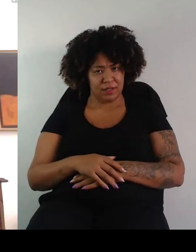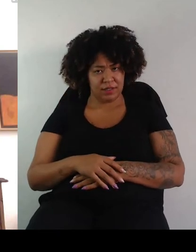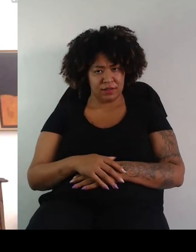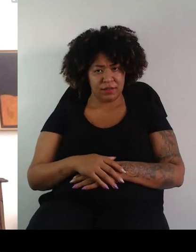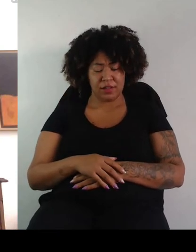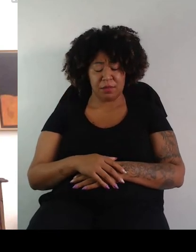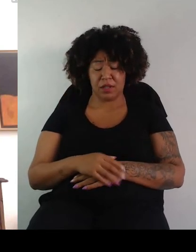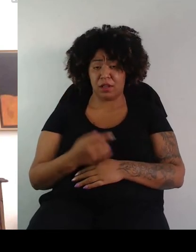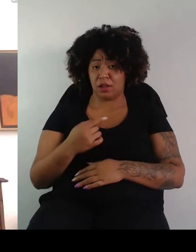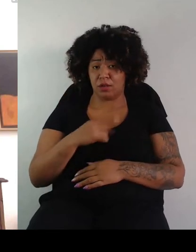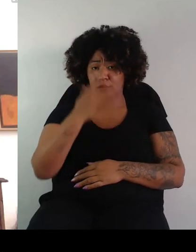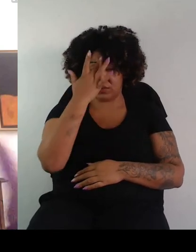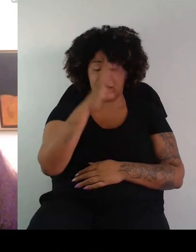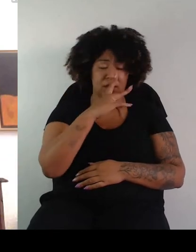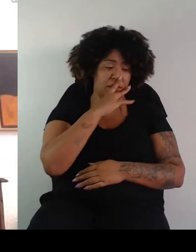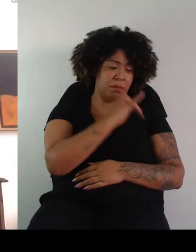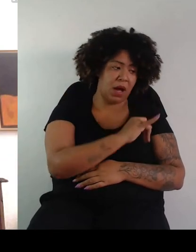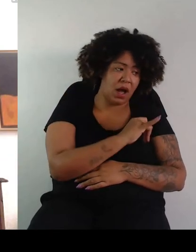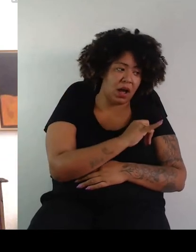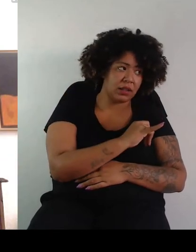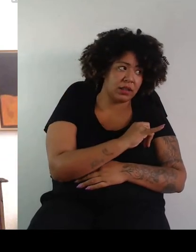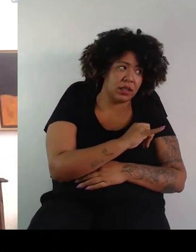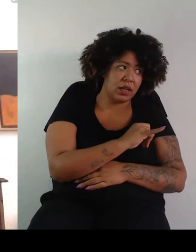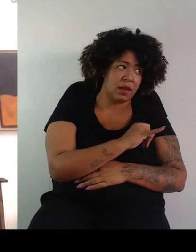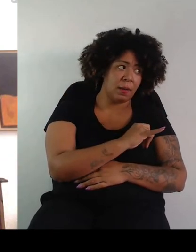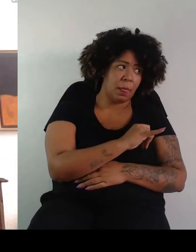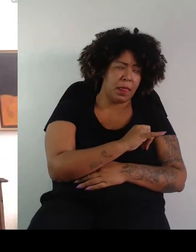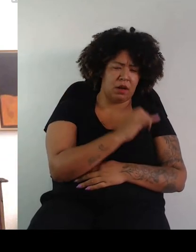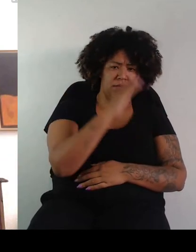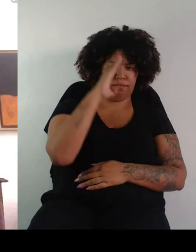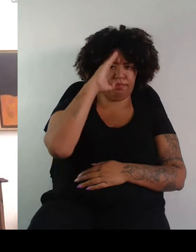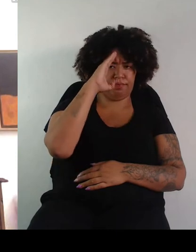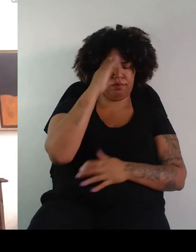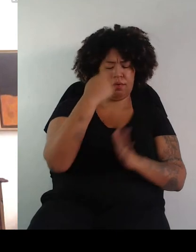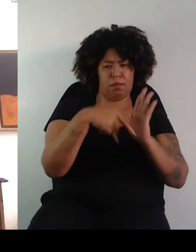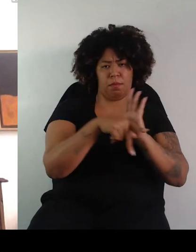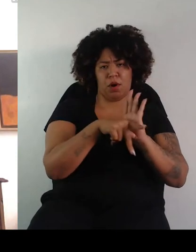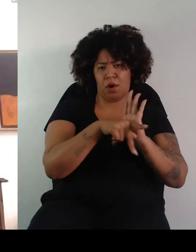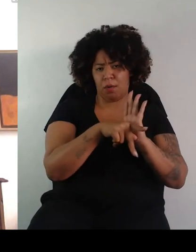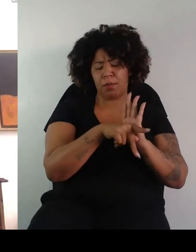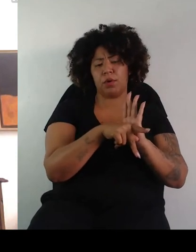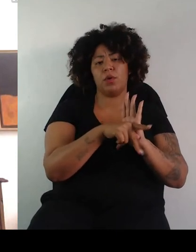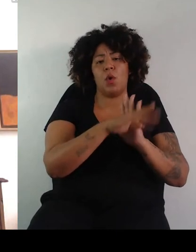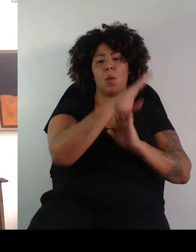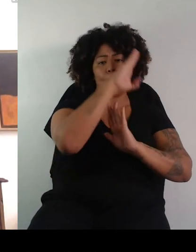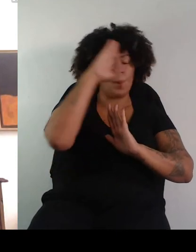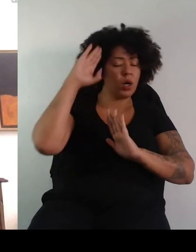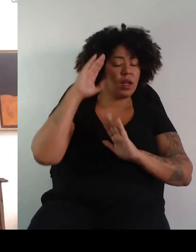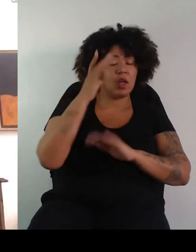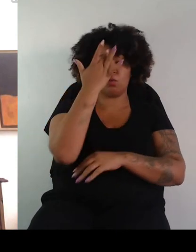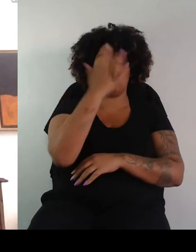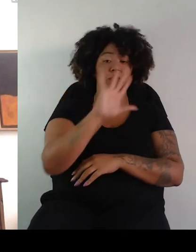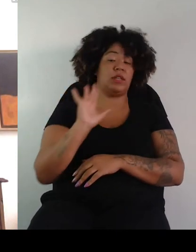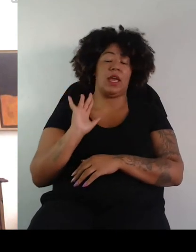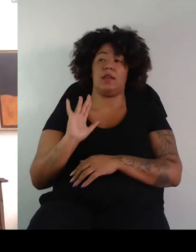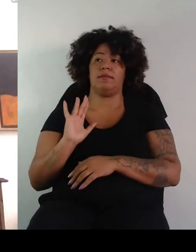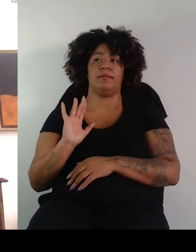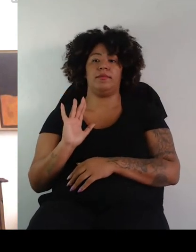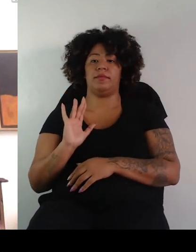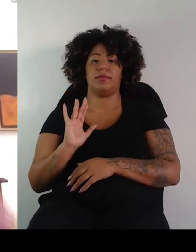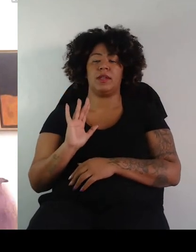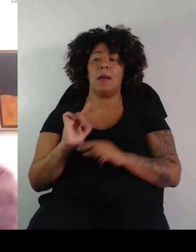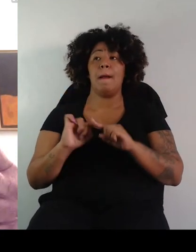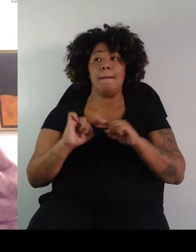pai não sei se o seu pai era um General do Exército não sei se ele tinha asma enfim outros fatos agora isso ajuda